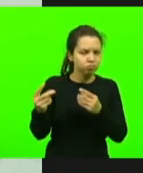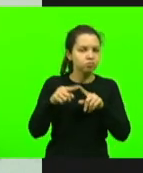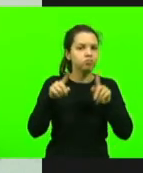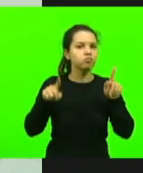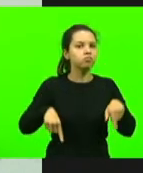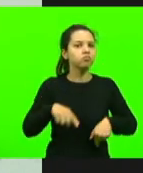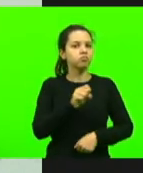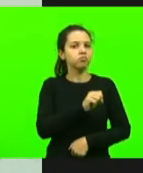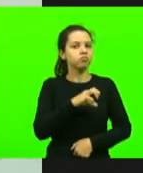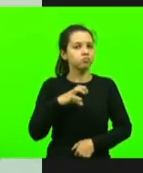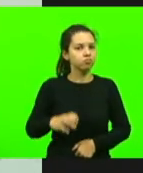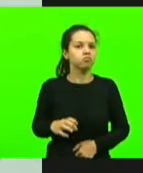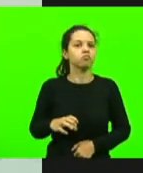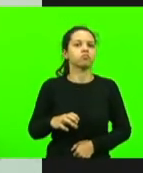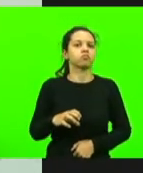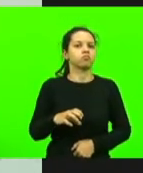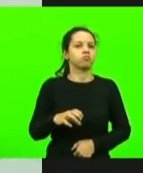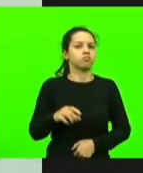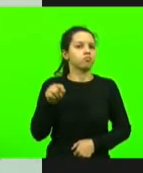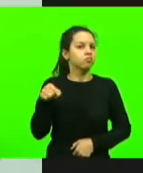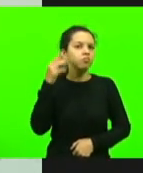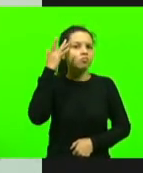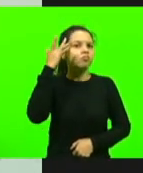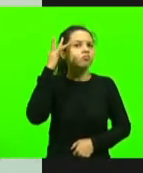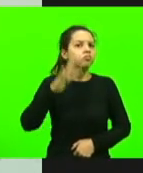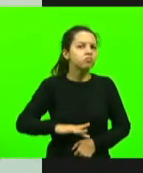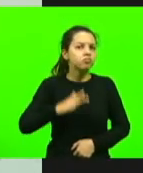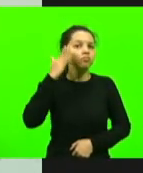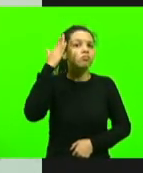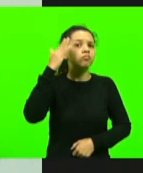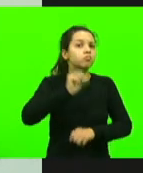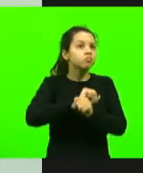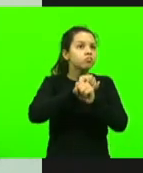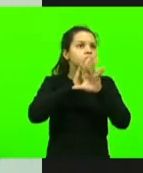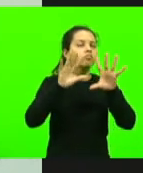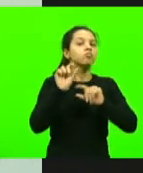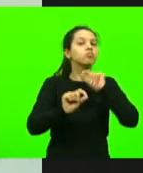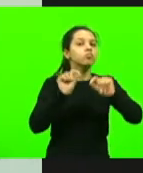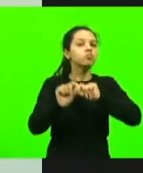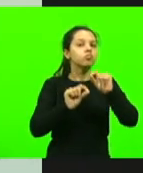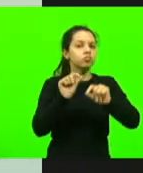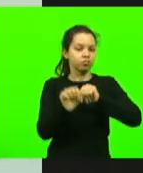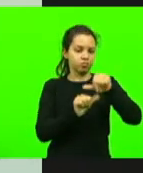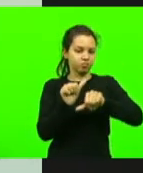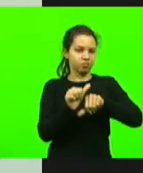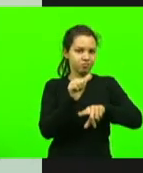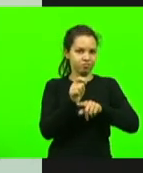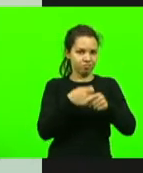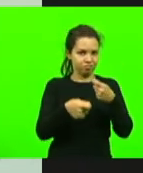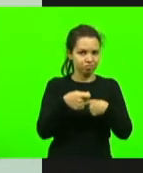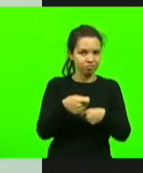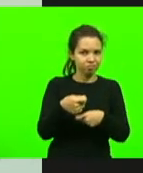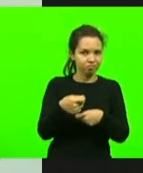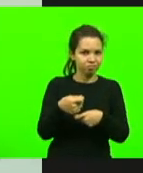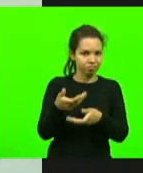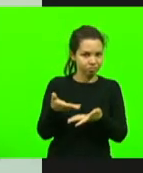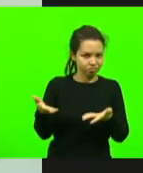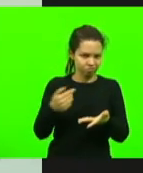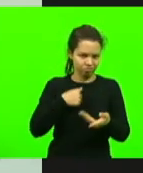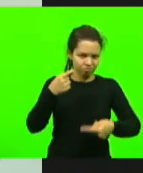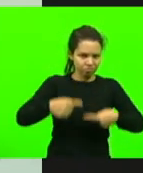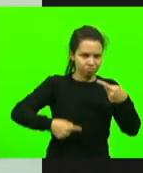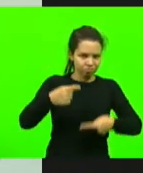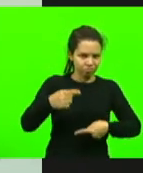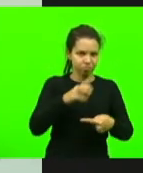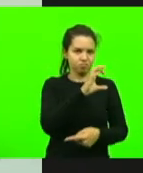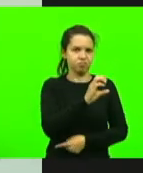Santa Catarina o pai que não tem Claro o que significa a reforma de ser útil para eles portanto não tô discutindo aqui